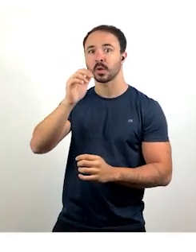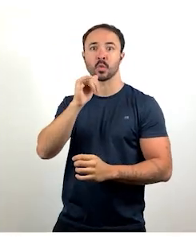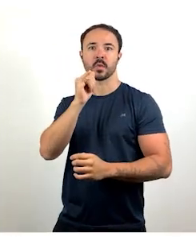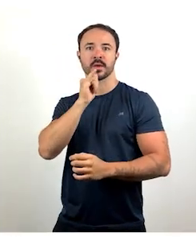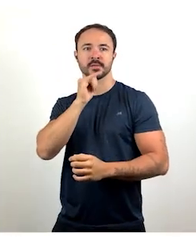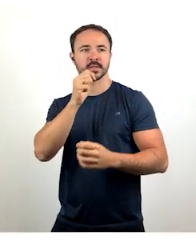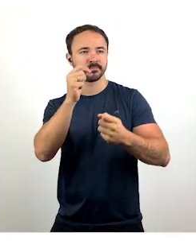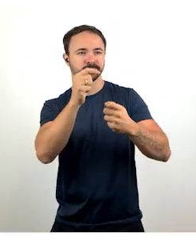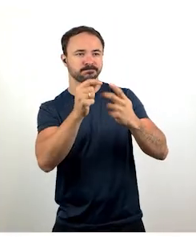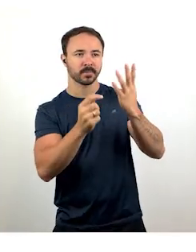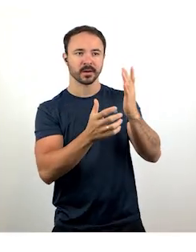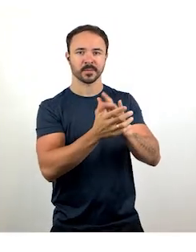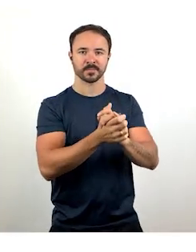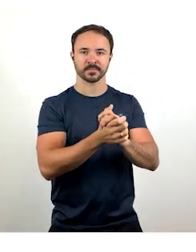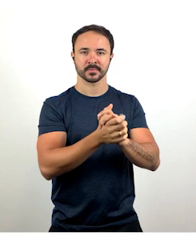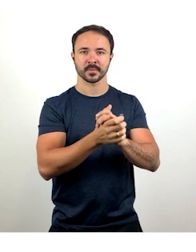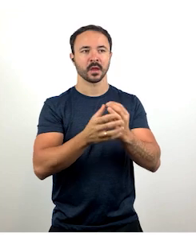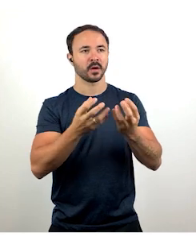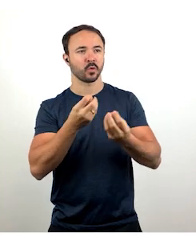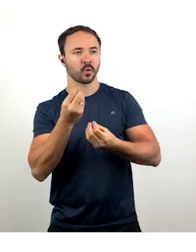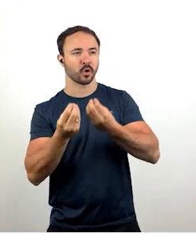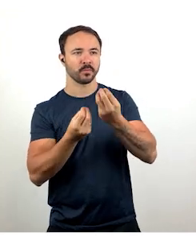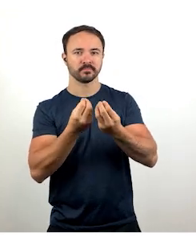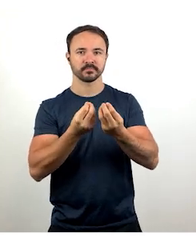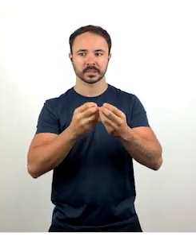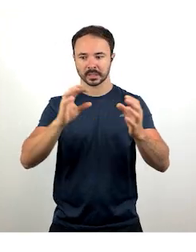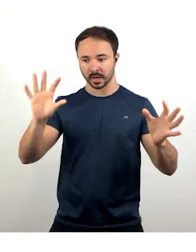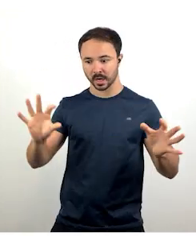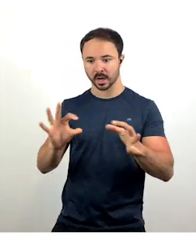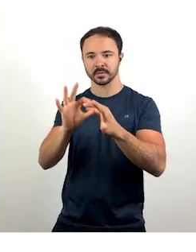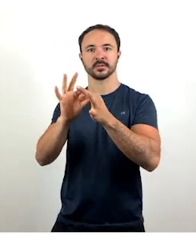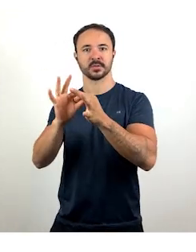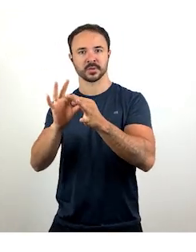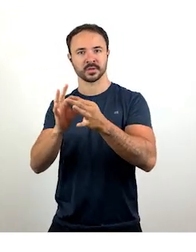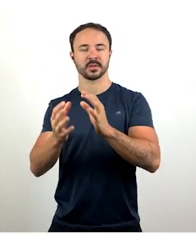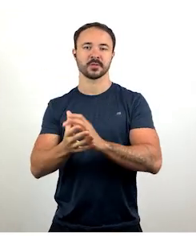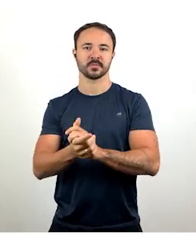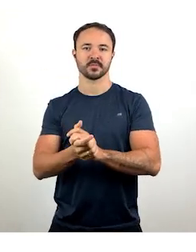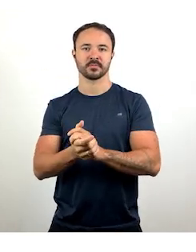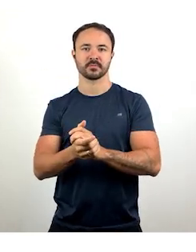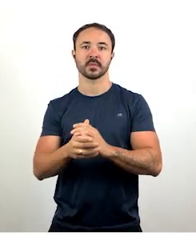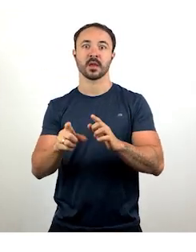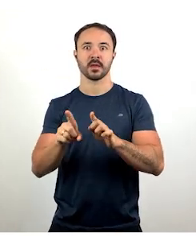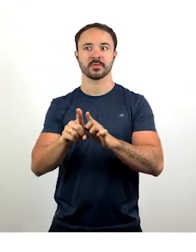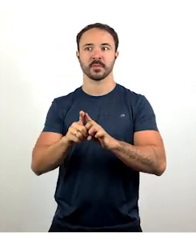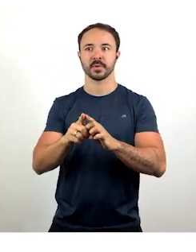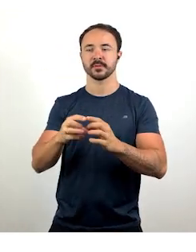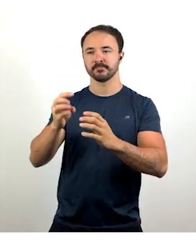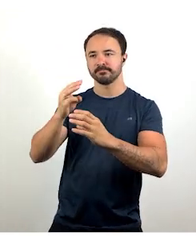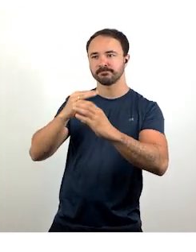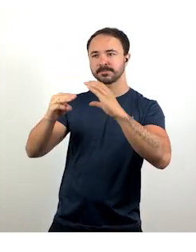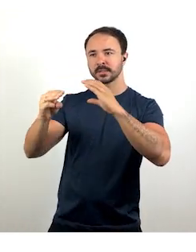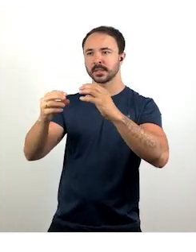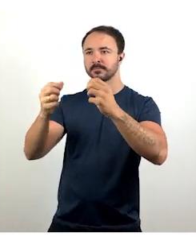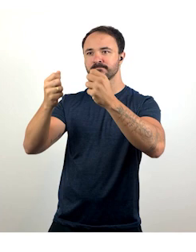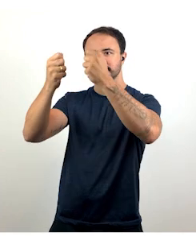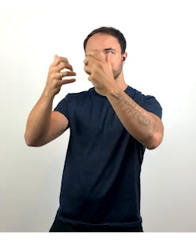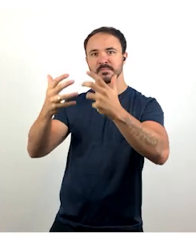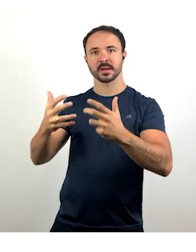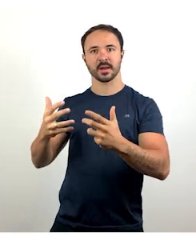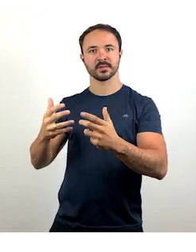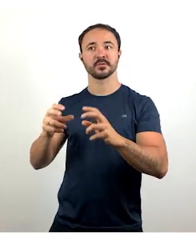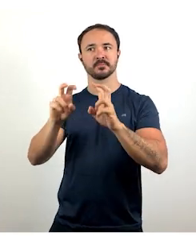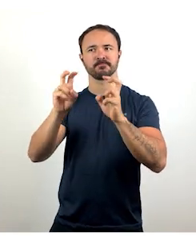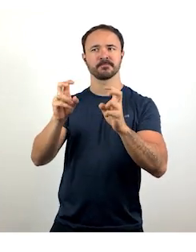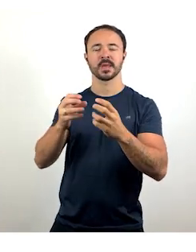código, entender como são feitas as conversões entre fontes de códigos e codificar informações para entender